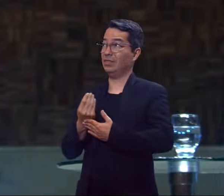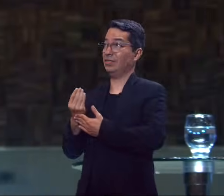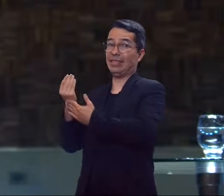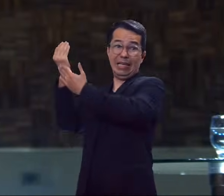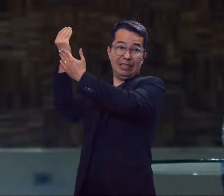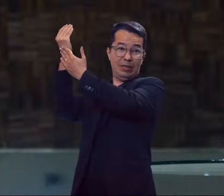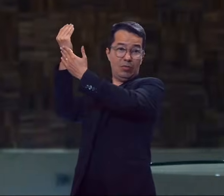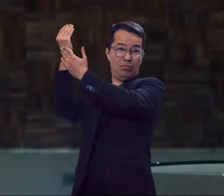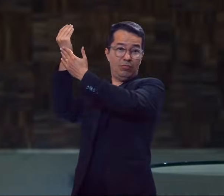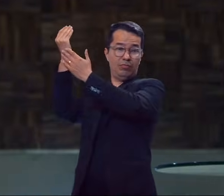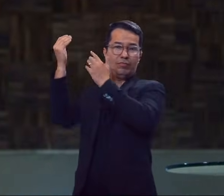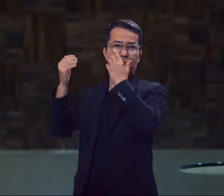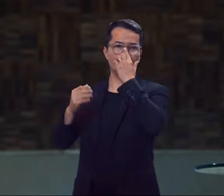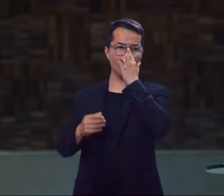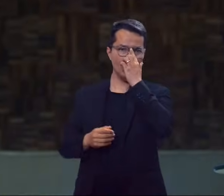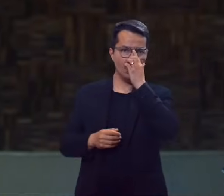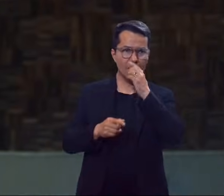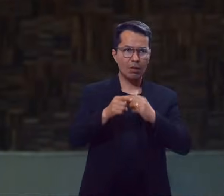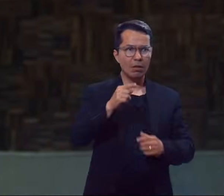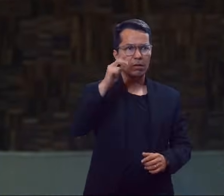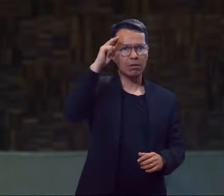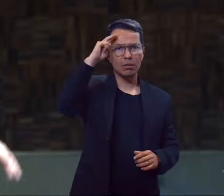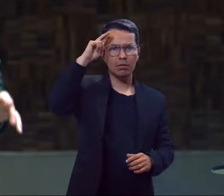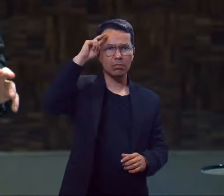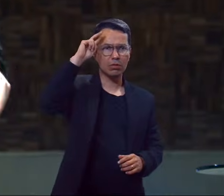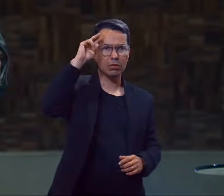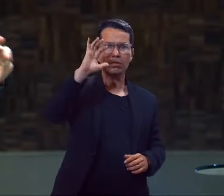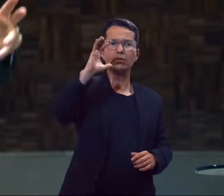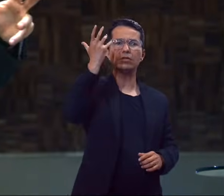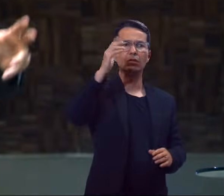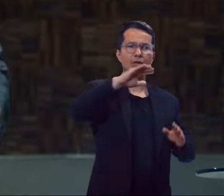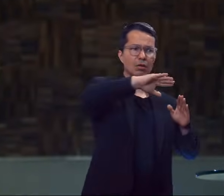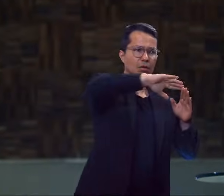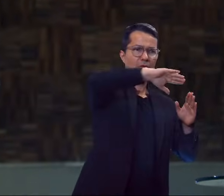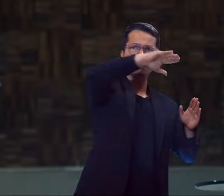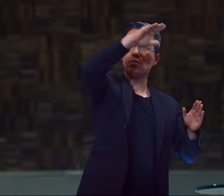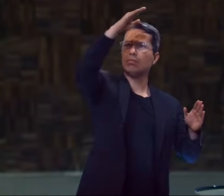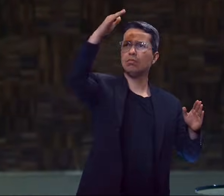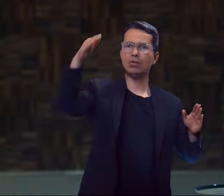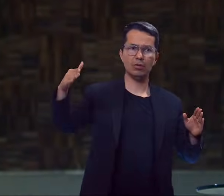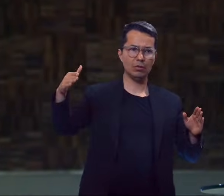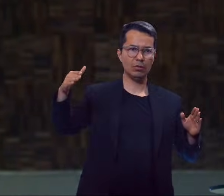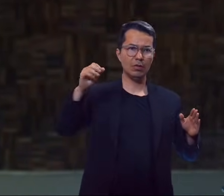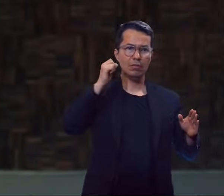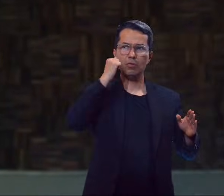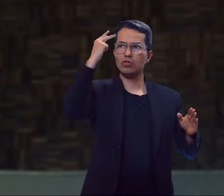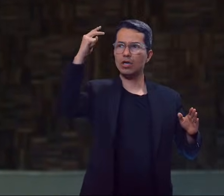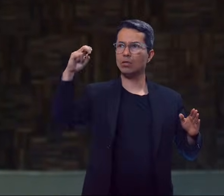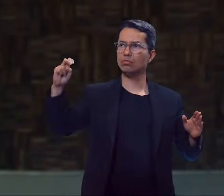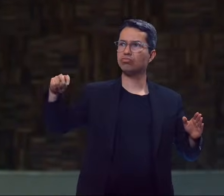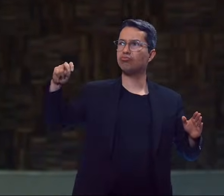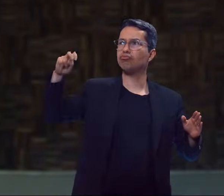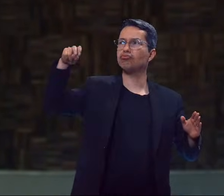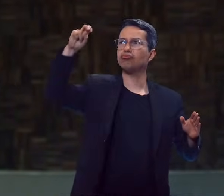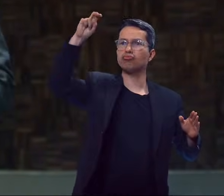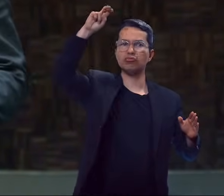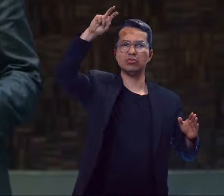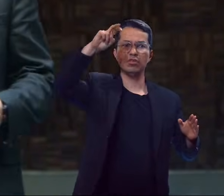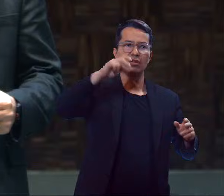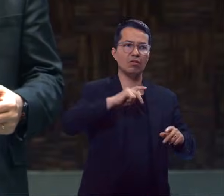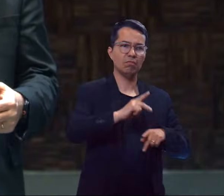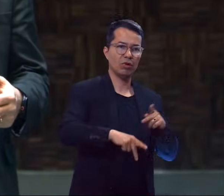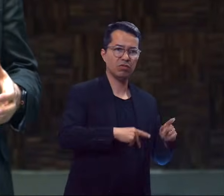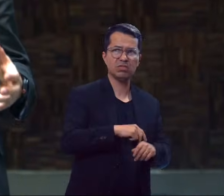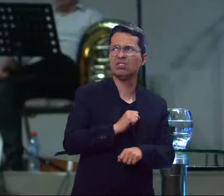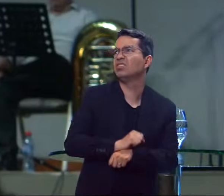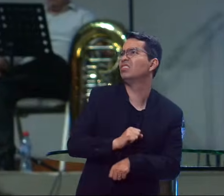Moisés foi subir a montanha para buscar Deus, e o povo ficou esperando demais, e eles construíram bezerros de ouro.